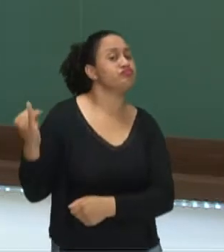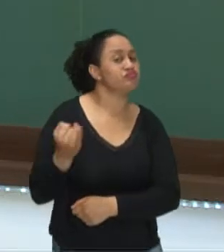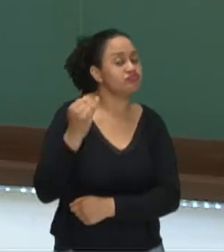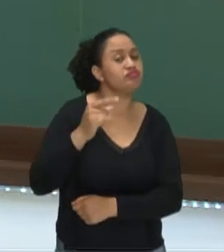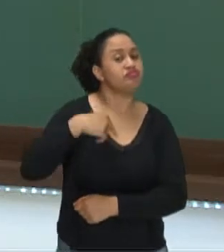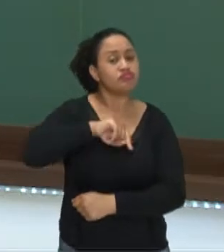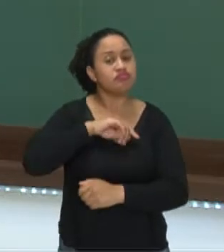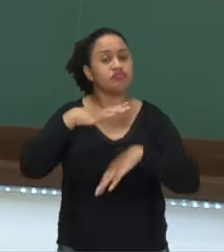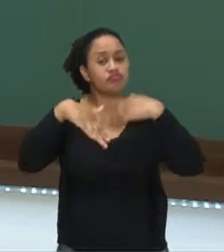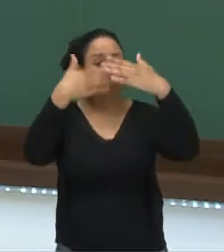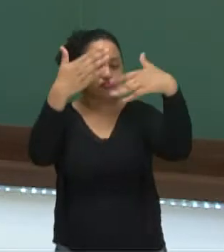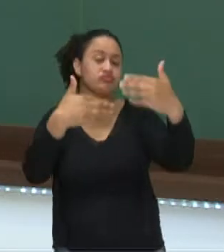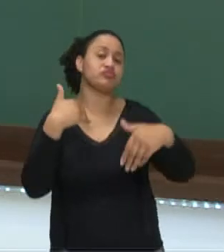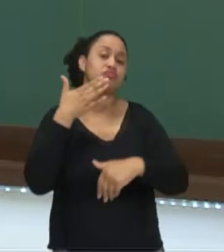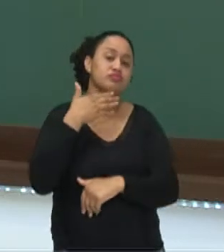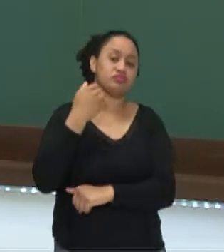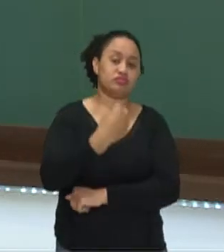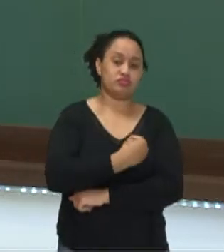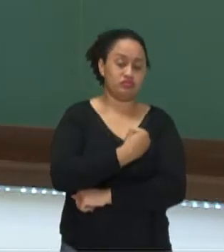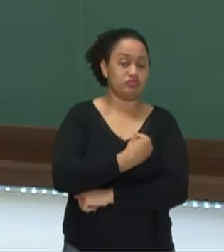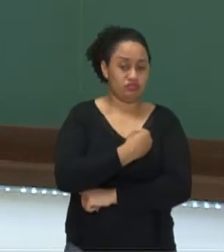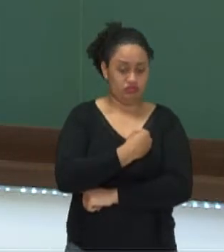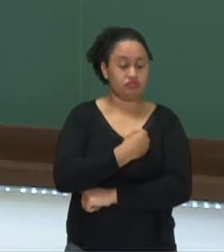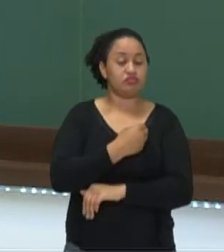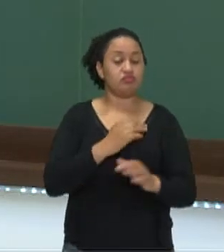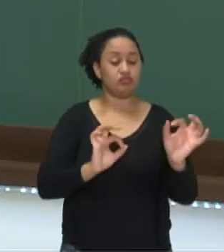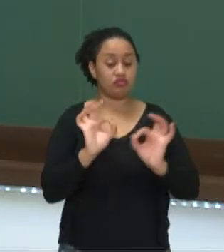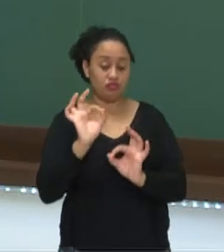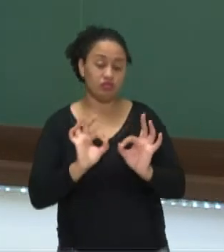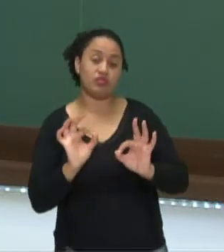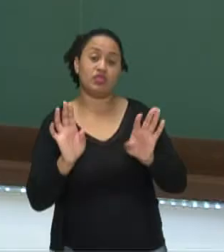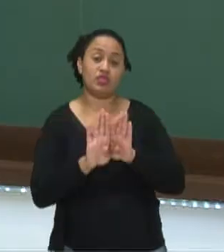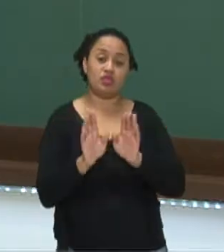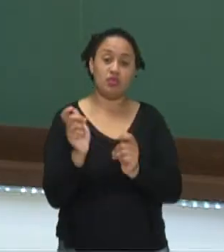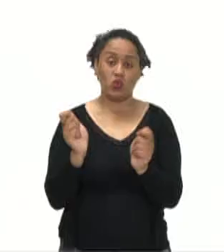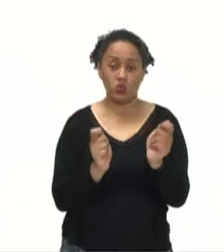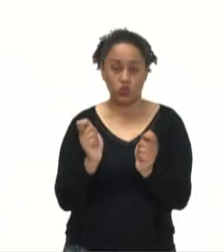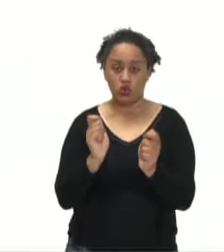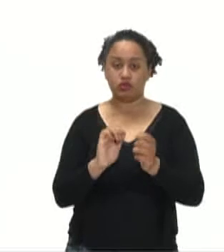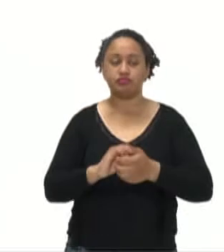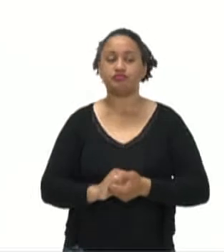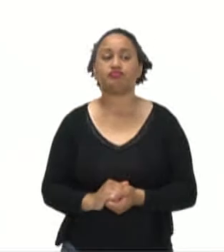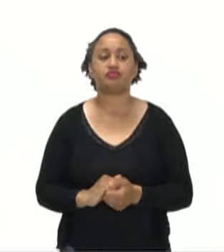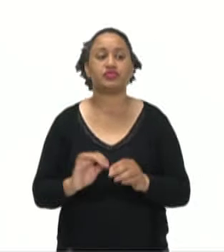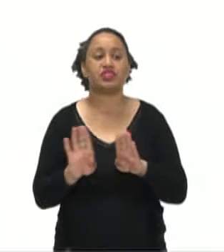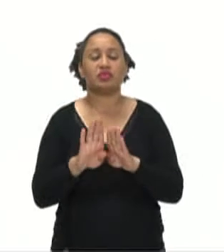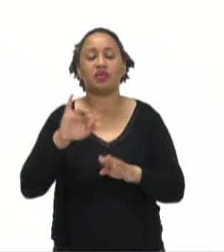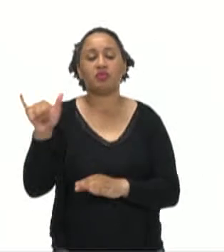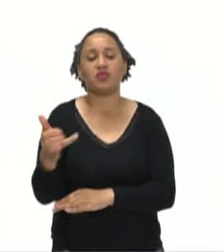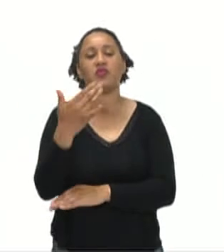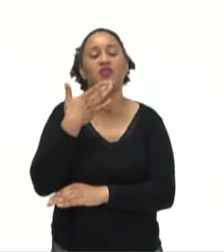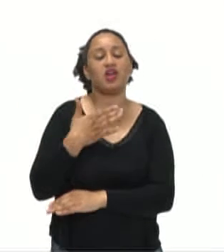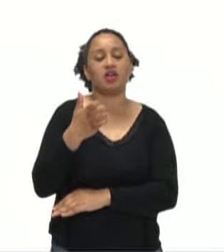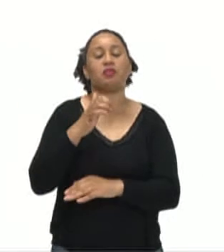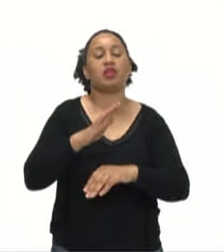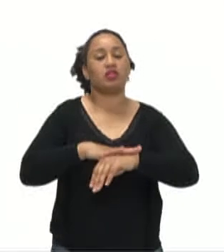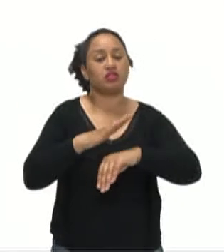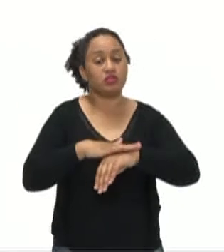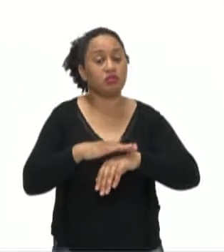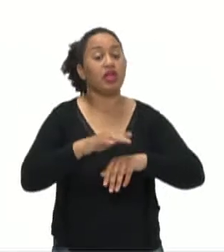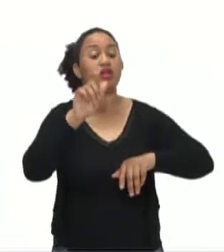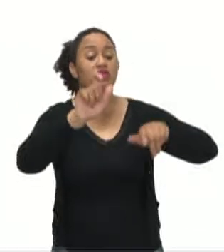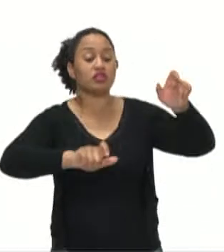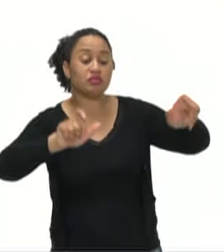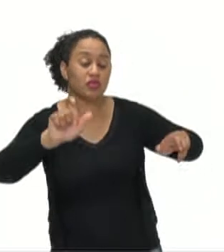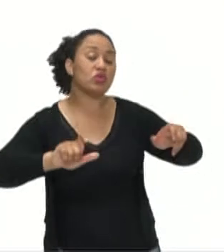para melhorarmos na vida. Disciplina e autocontrole. Ainda, aproveitar melhor os momentos, as pessoas,